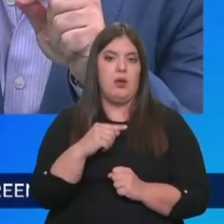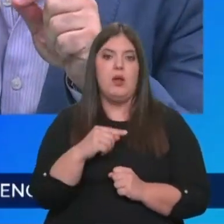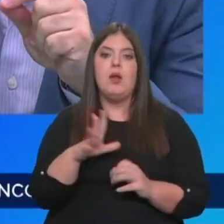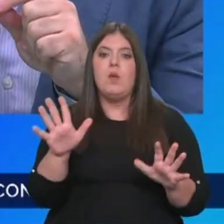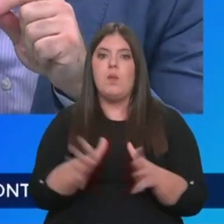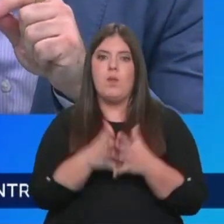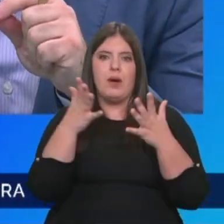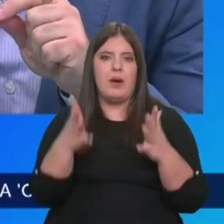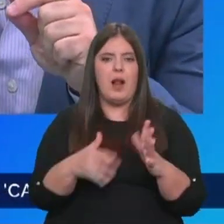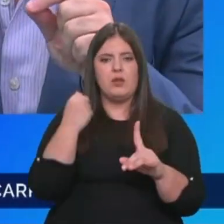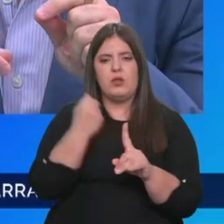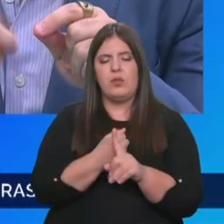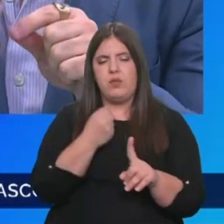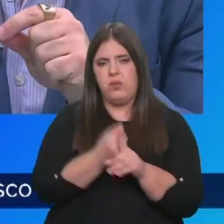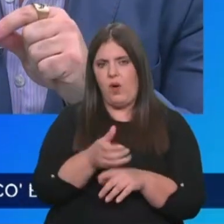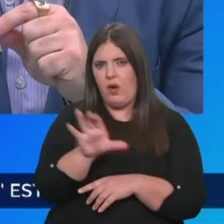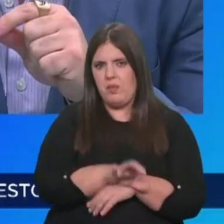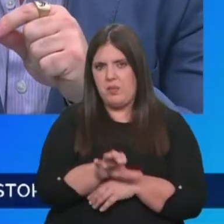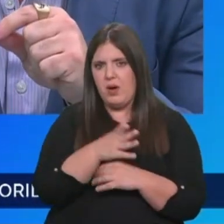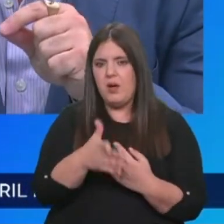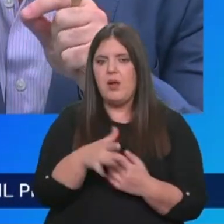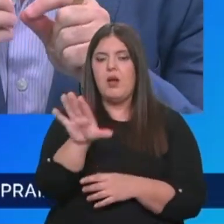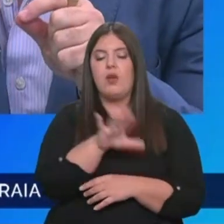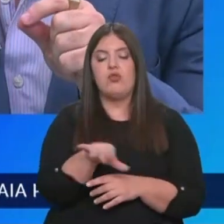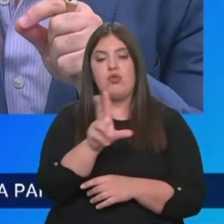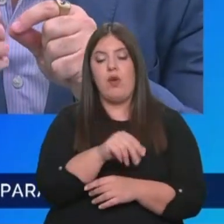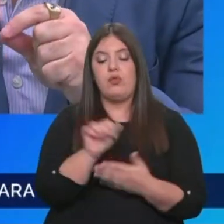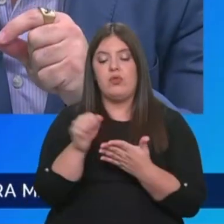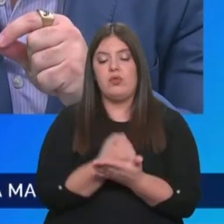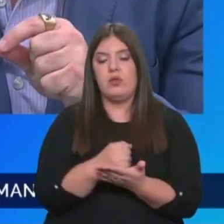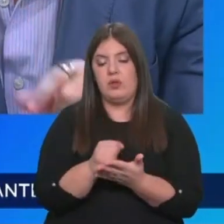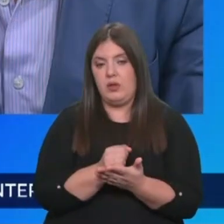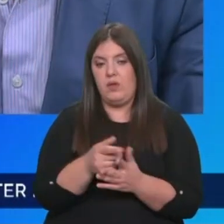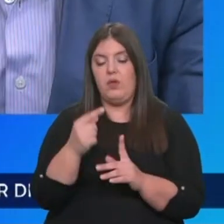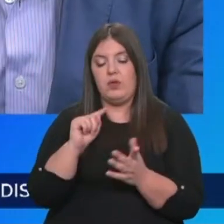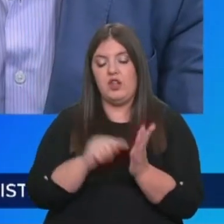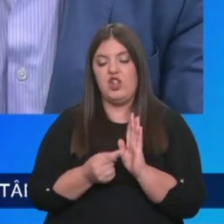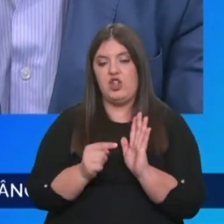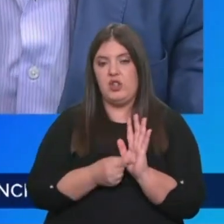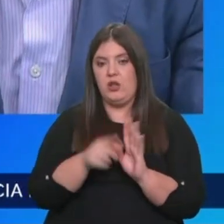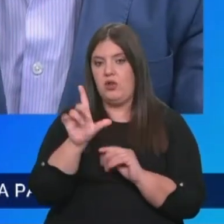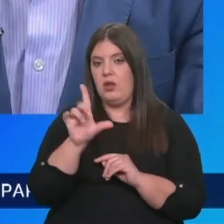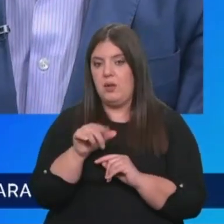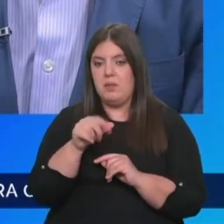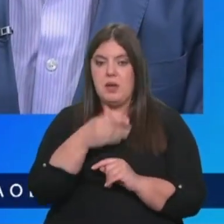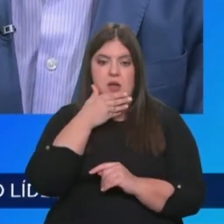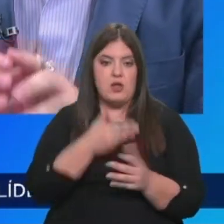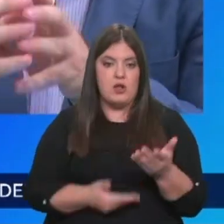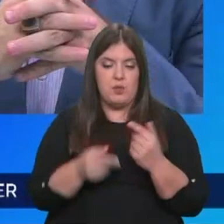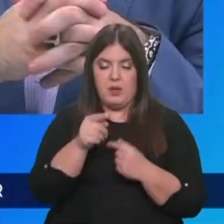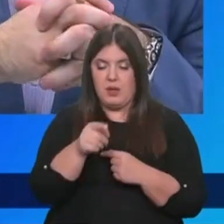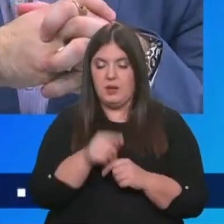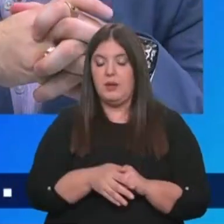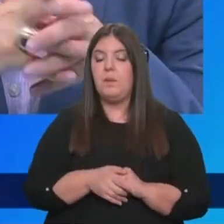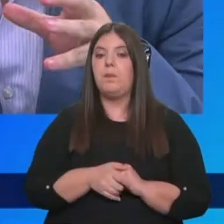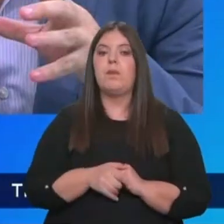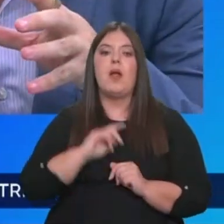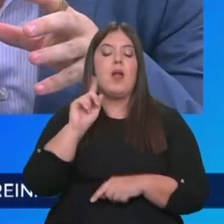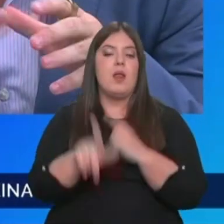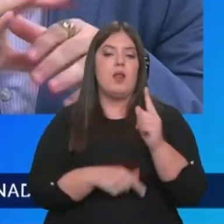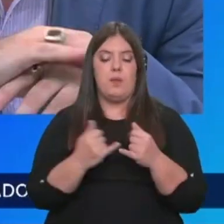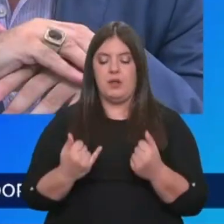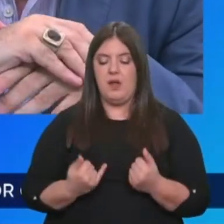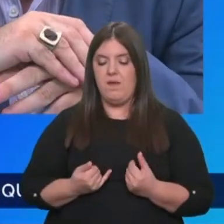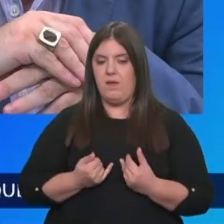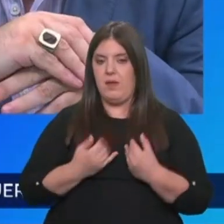grande combatente com os novos fármacos que vão ser testados também nesta experiência. Depois,